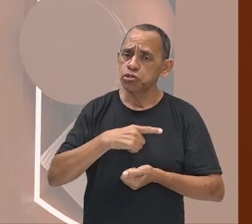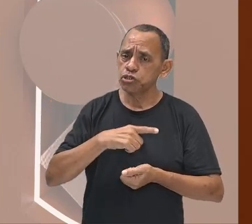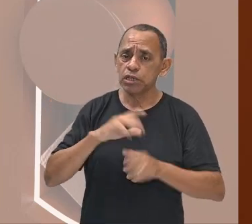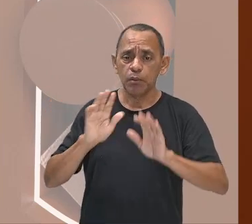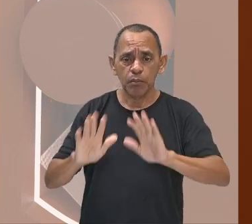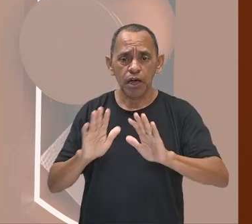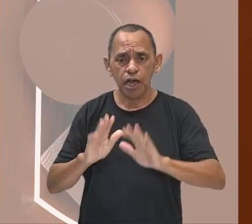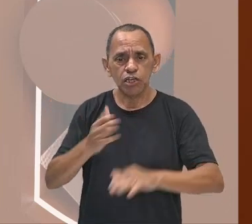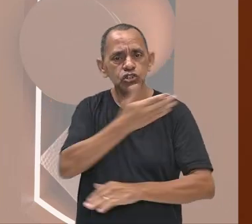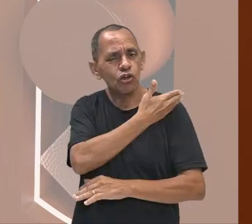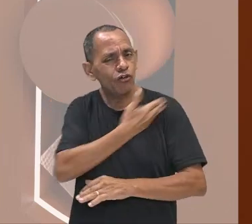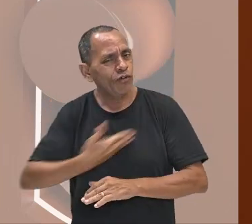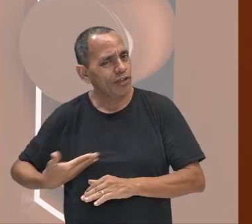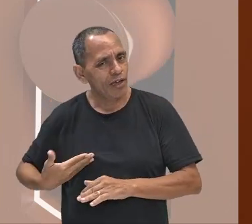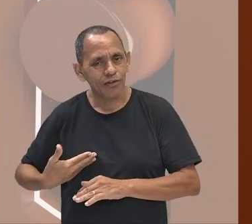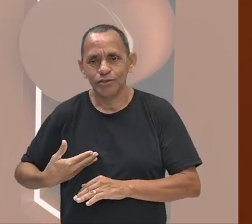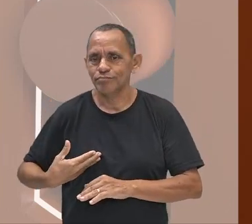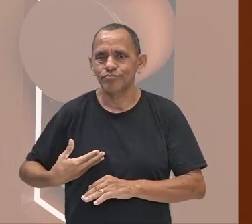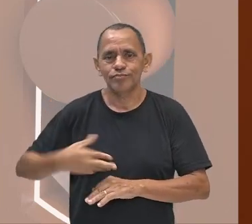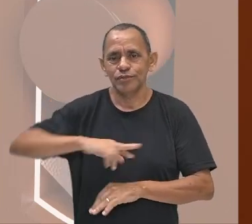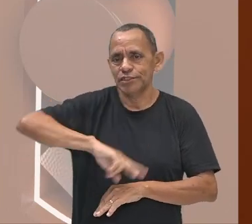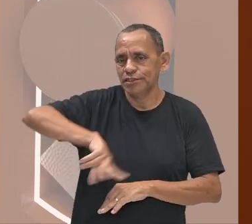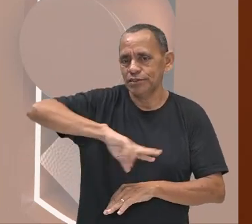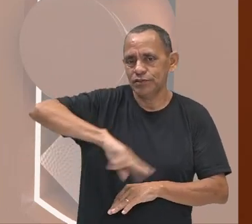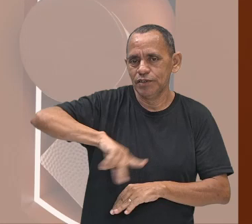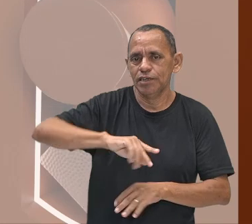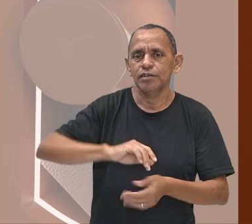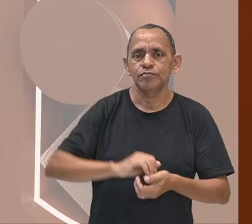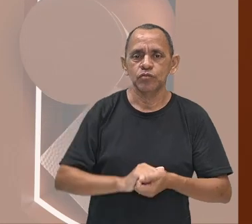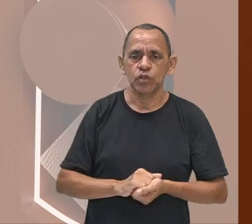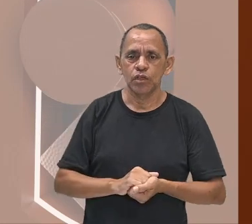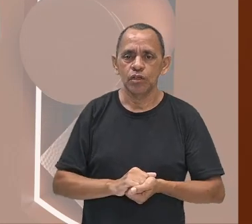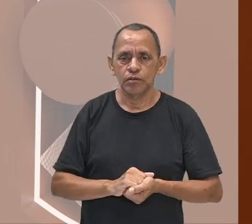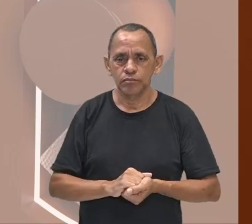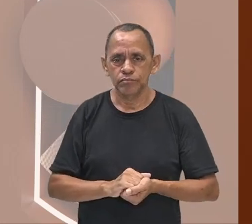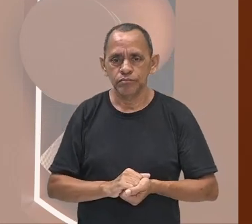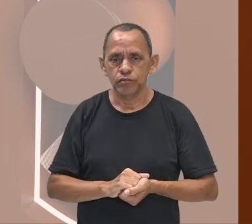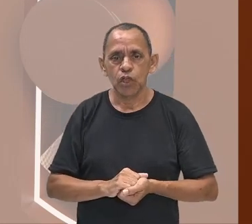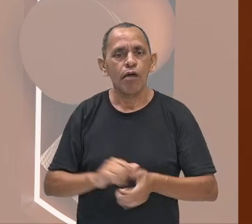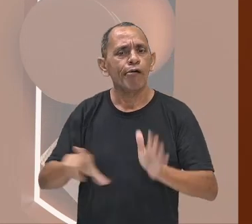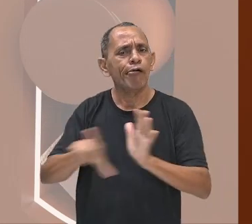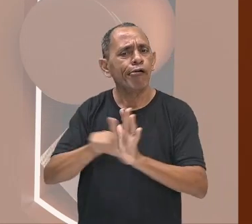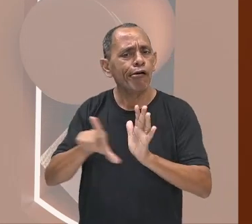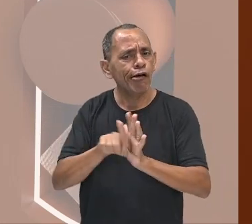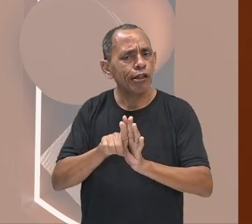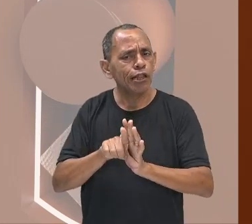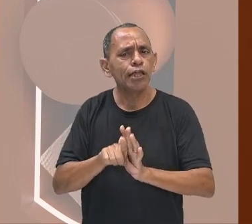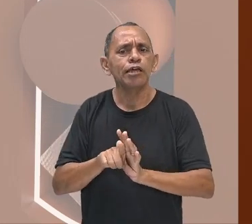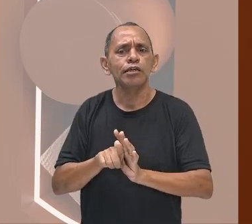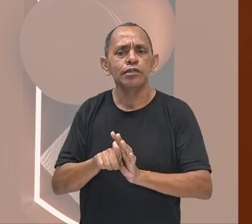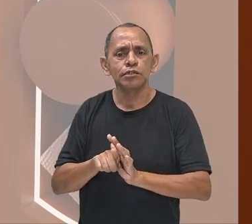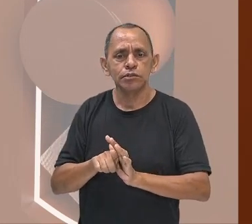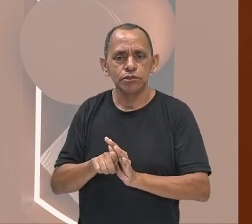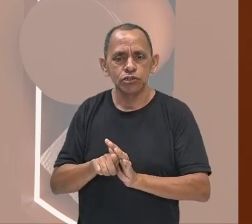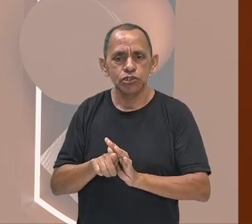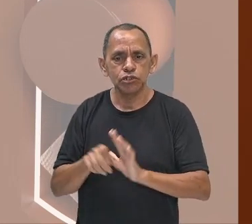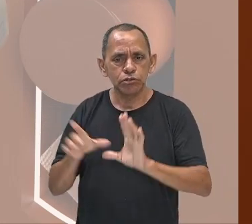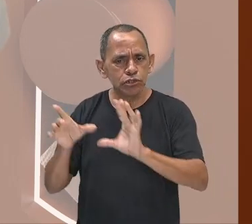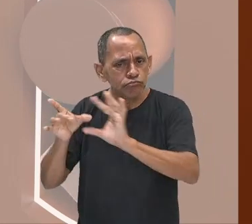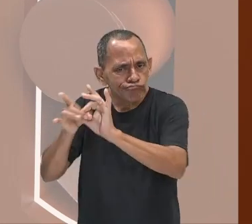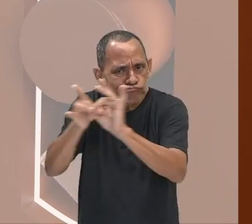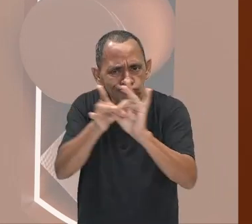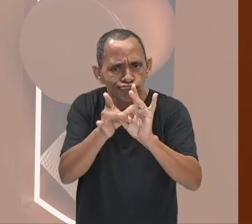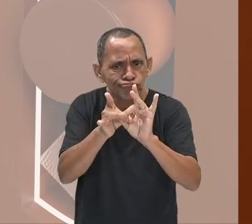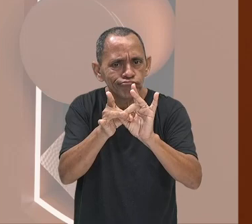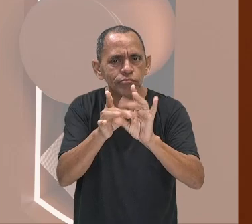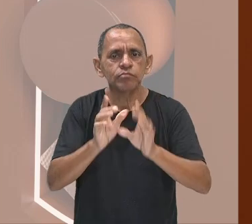fato. Através dessa lei de aliança, essa lei assinada pelo rei, que viria a ser o Guilherme